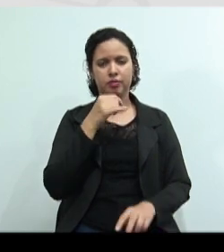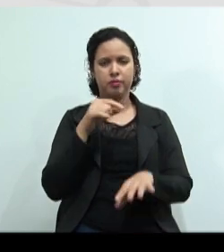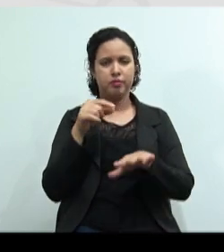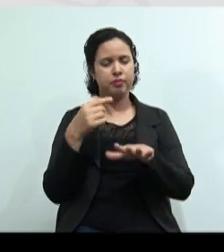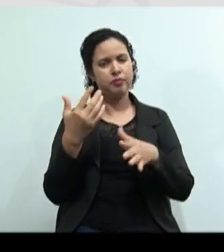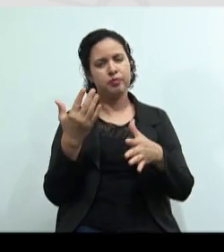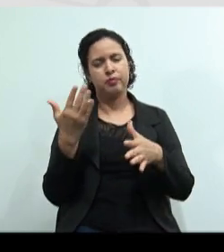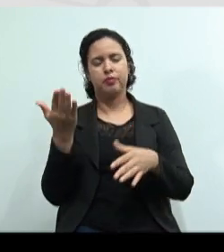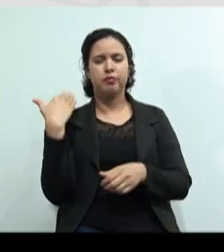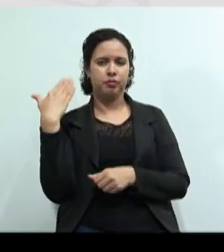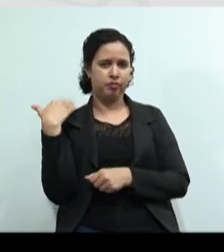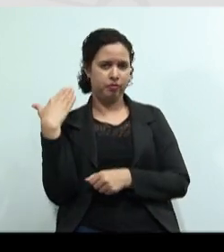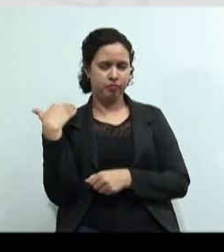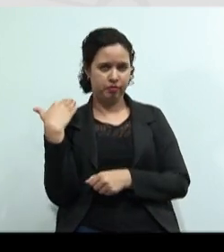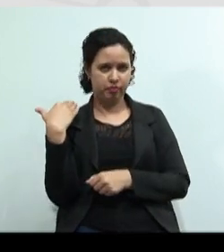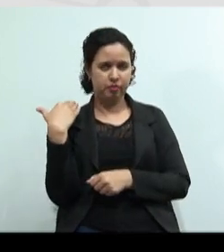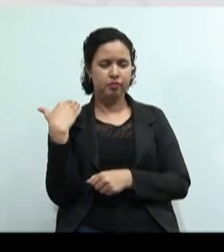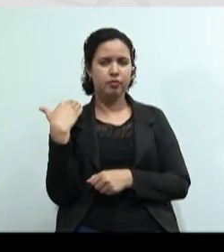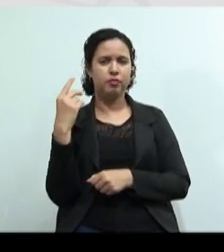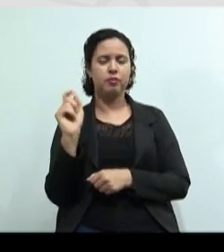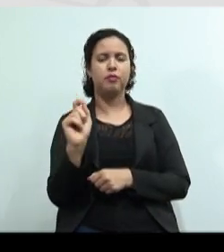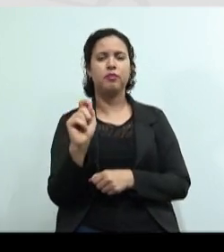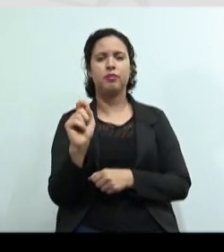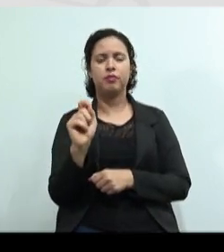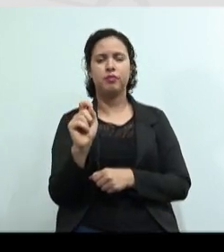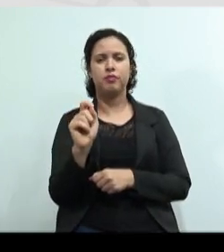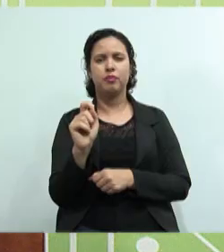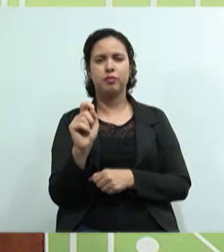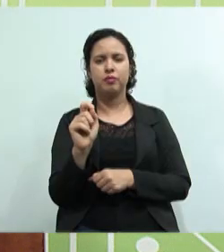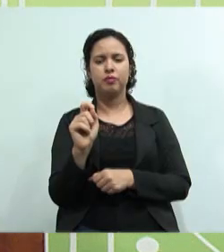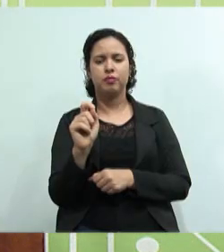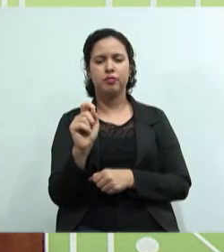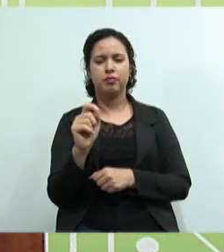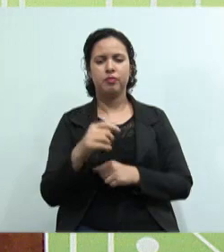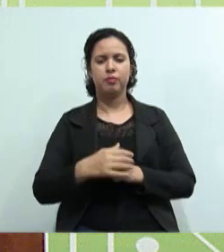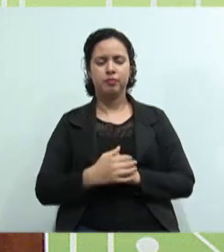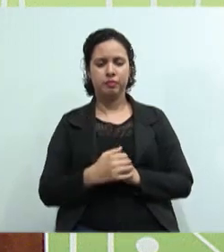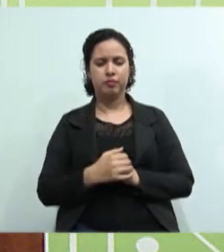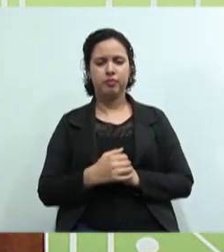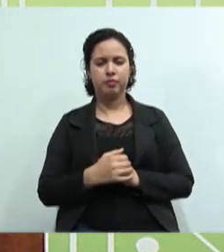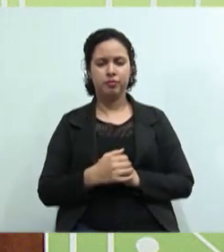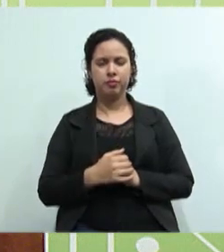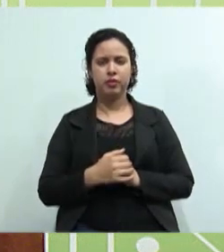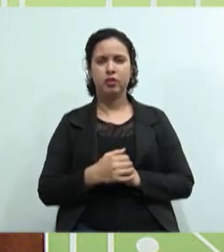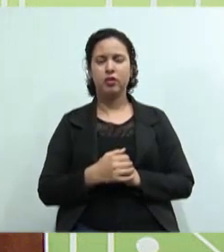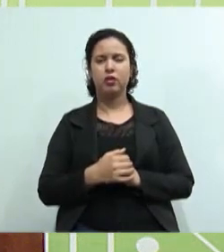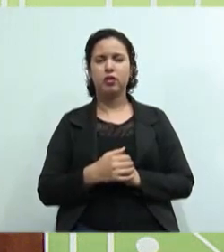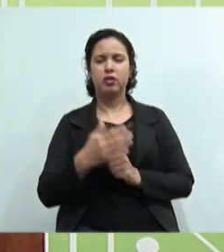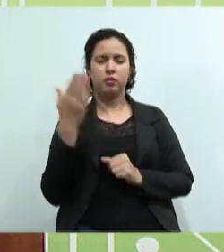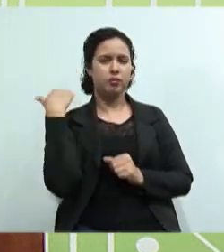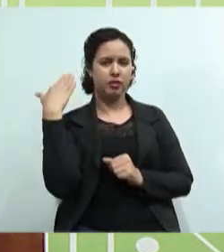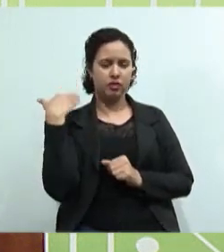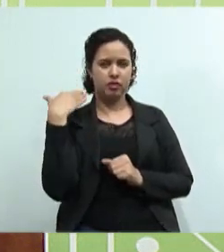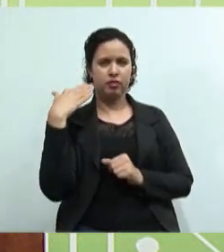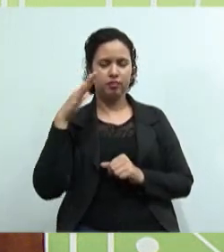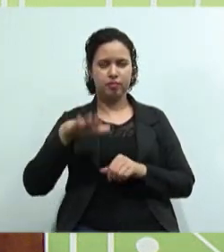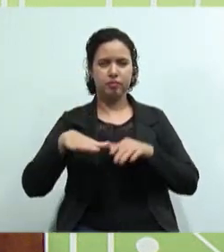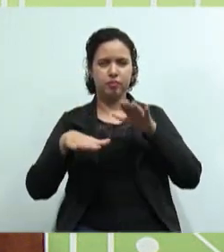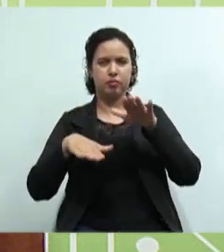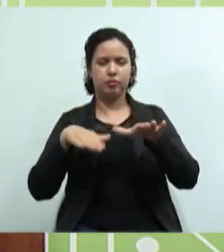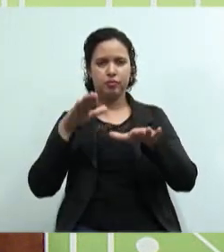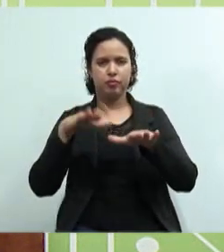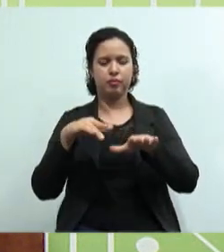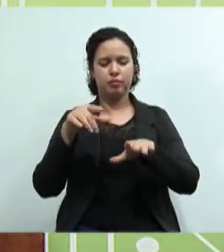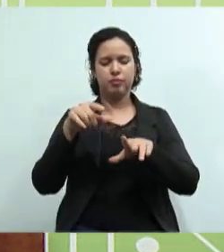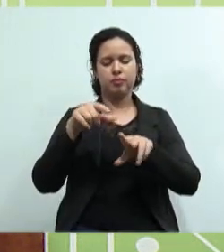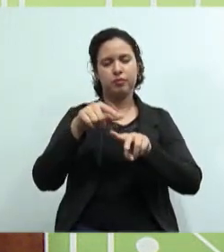Então, antigamente, na minha época, eu sou jovem, né? Sou muito jovem, na minha época só existia a sandália